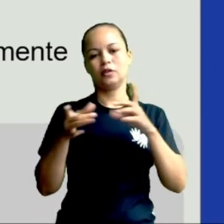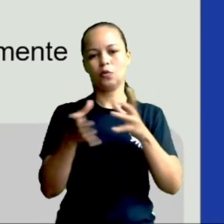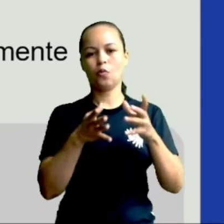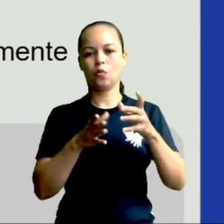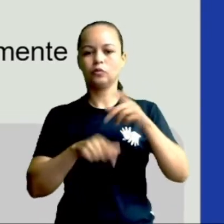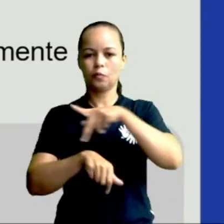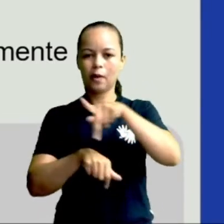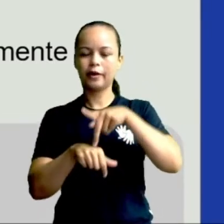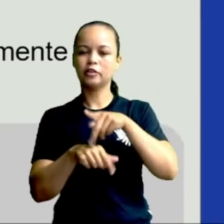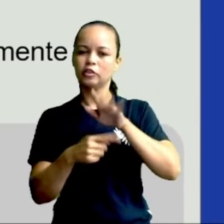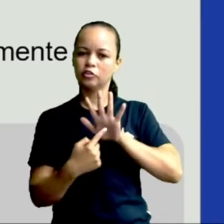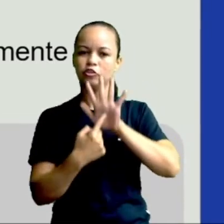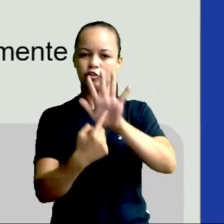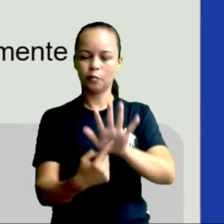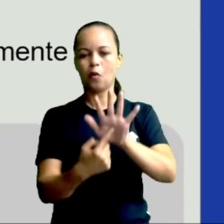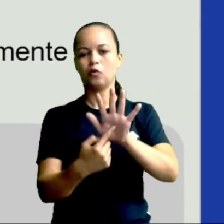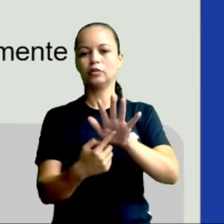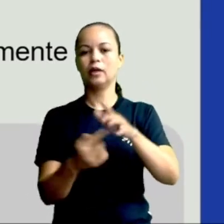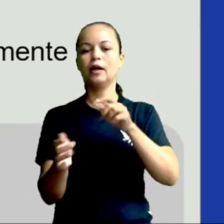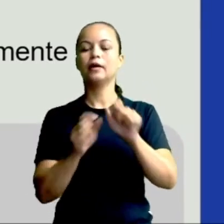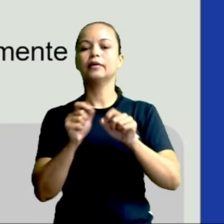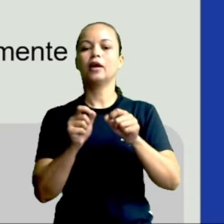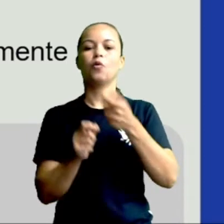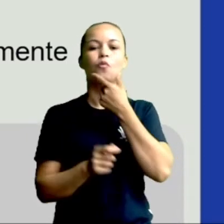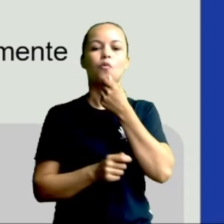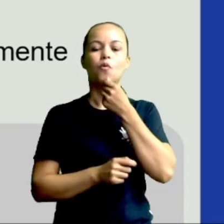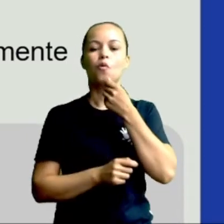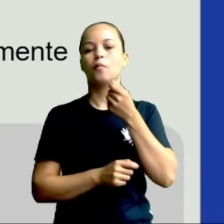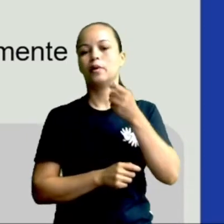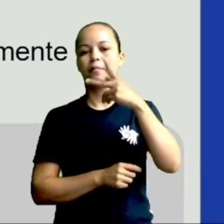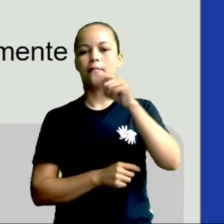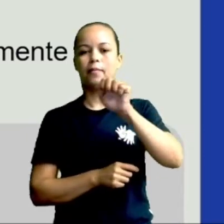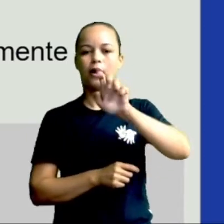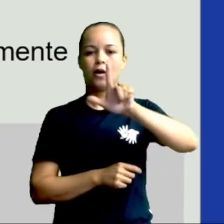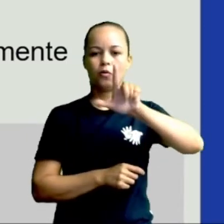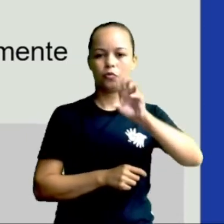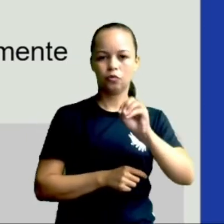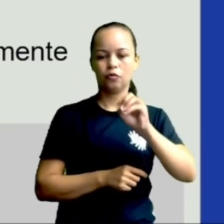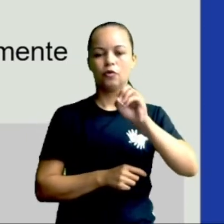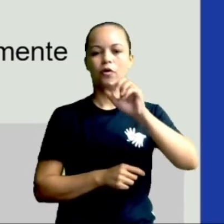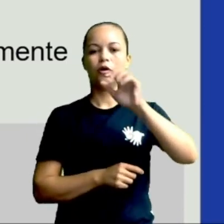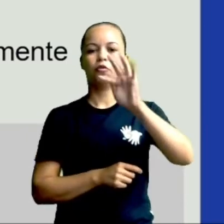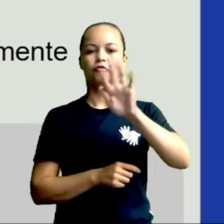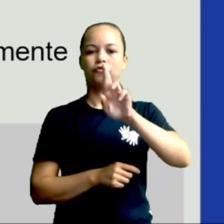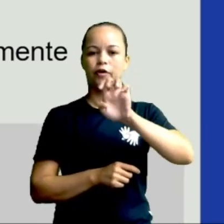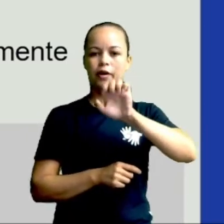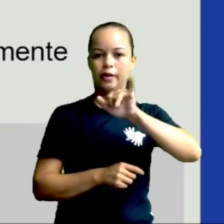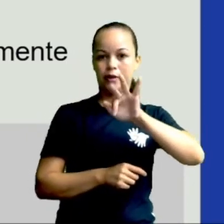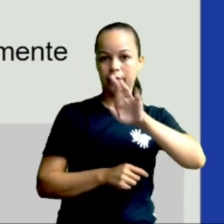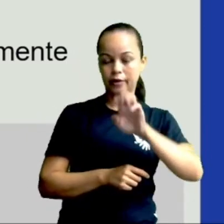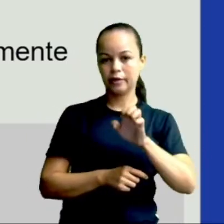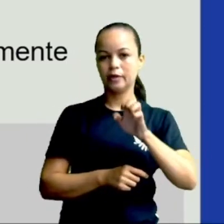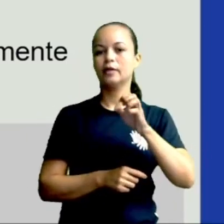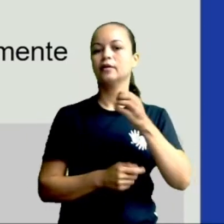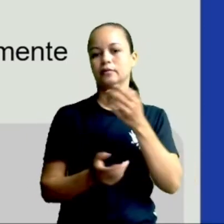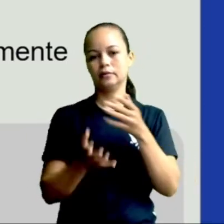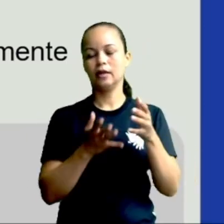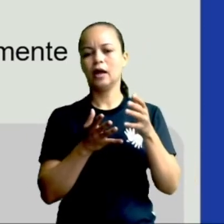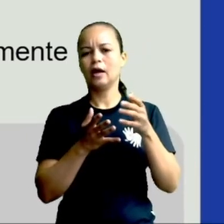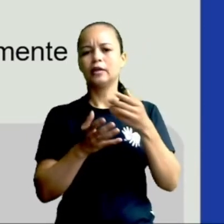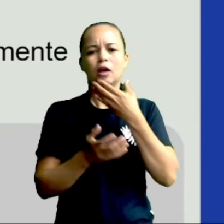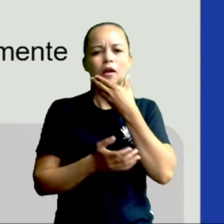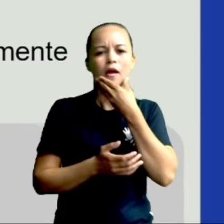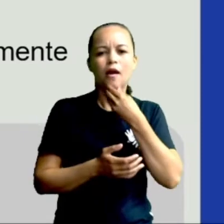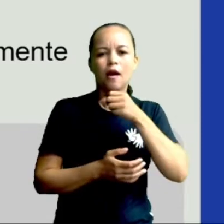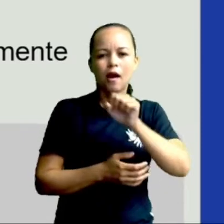grande destaque aí para Paulo Freire, né, que nesse processo, nesse período, desenvolveu o seu